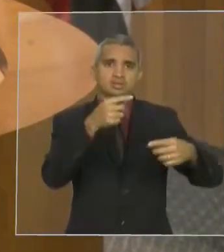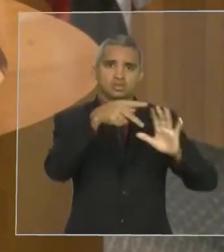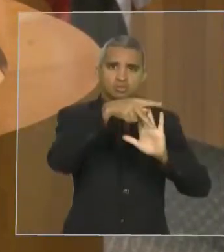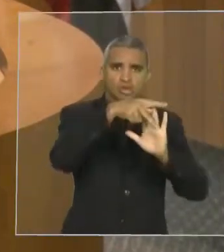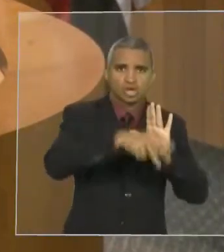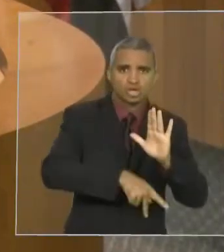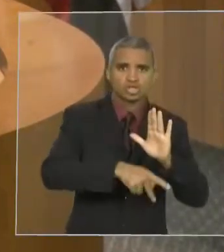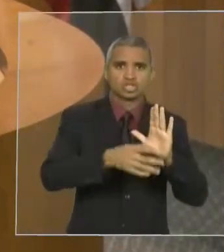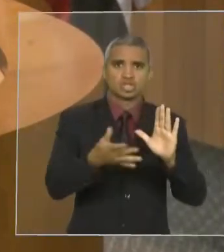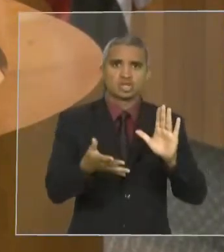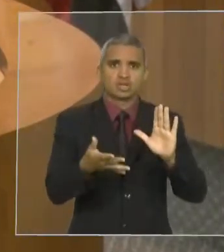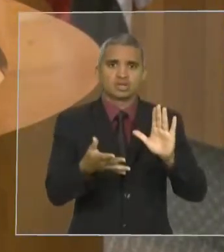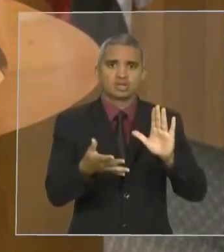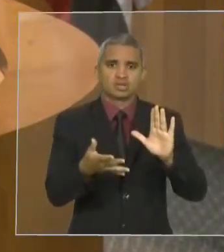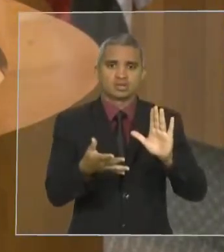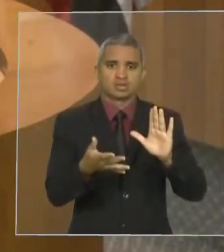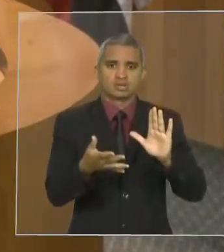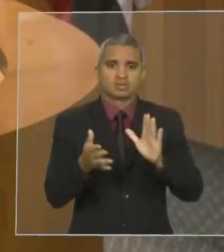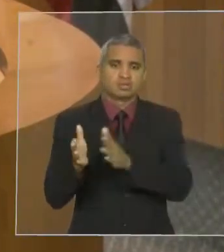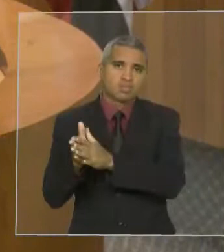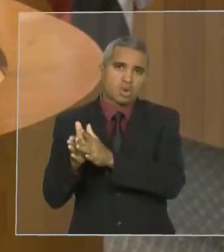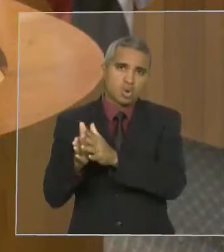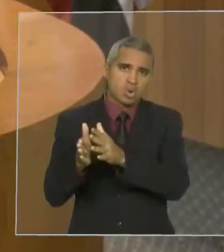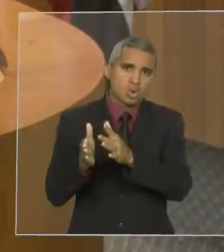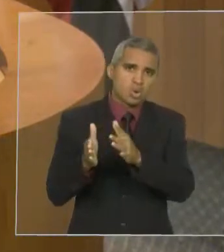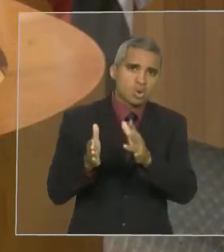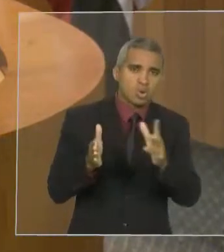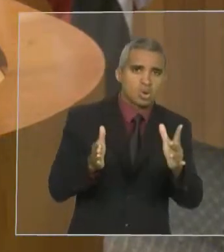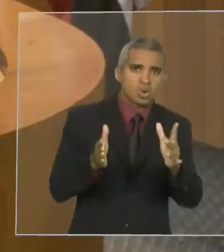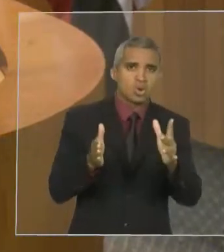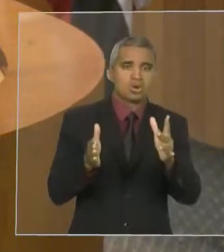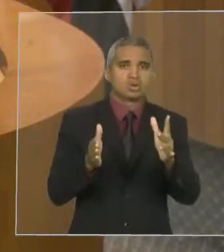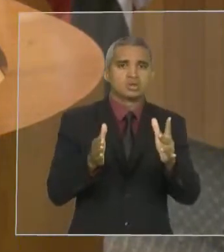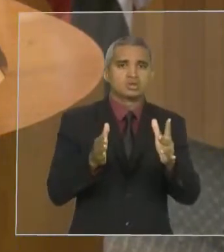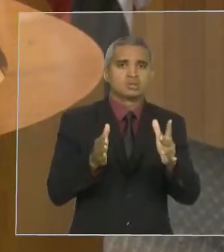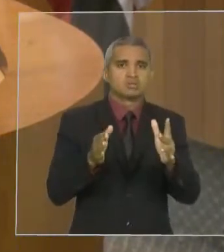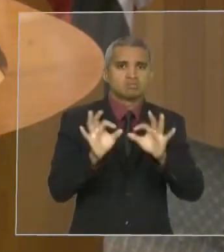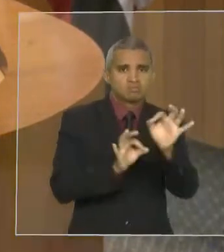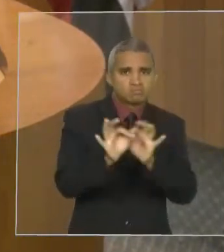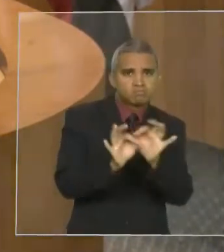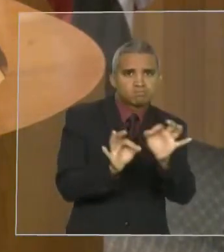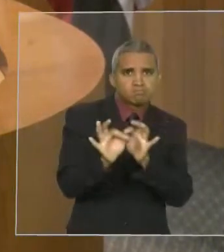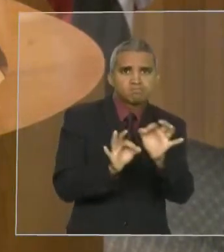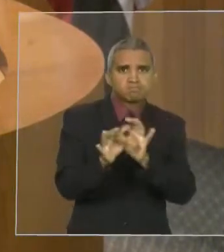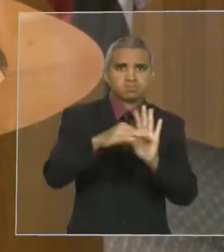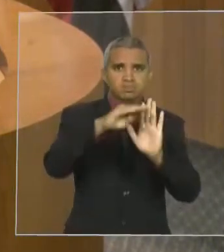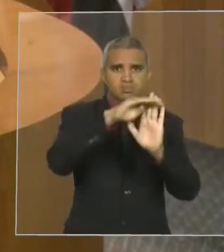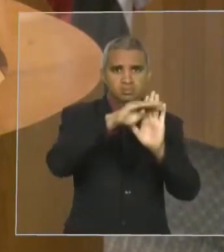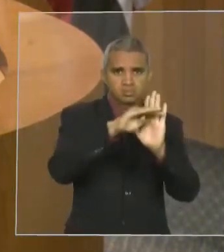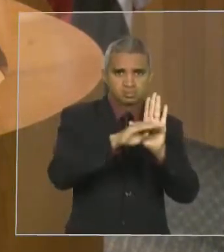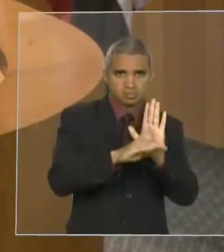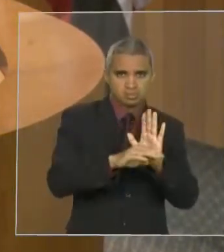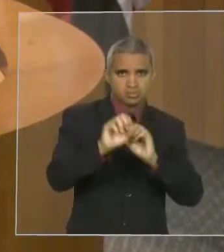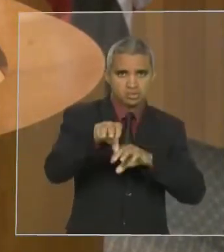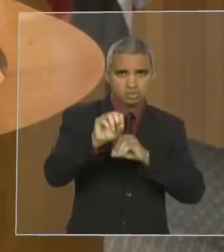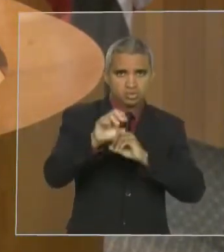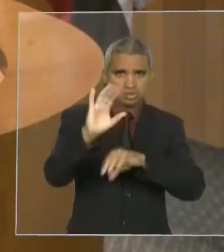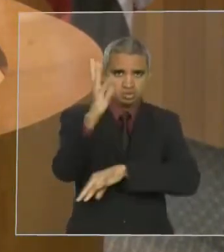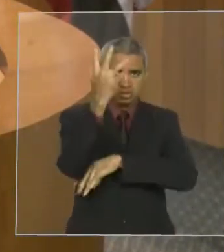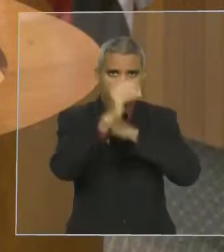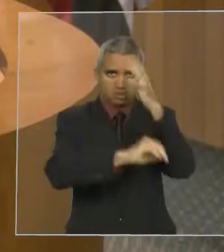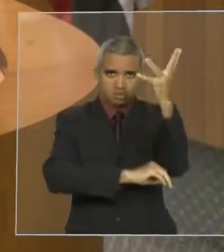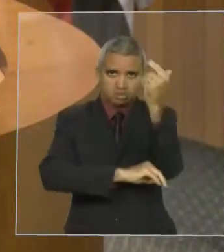longo da construção do Plano de Educação Ambiental do Estado do Maranhão. Então, senhores e senhoras deputados, fica aqui